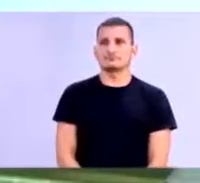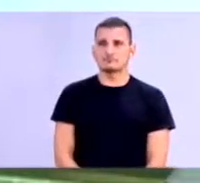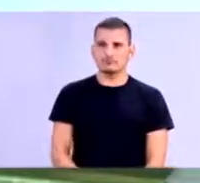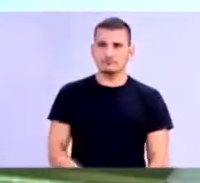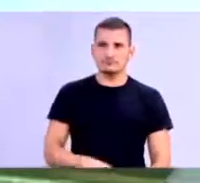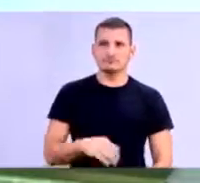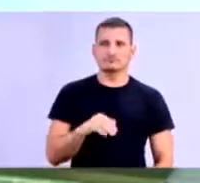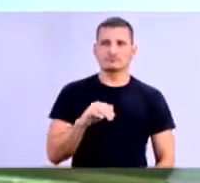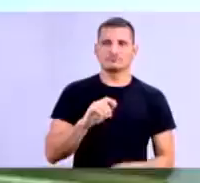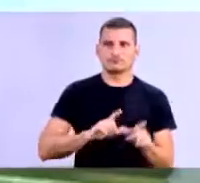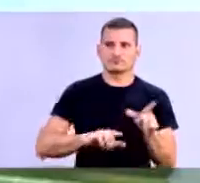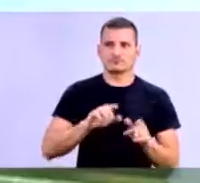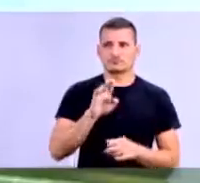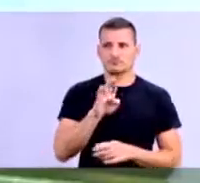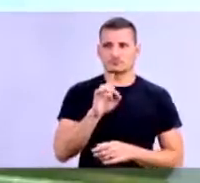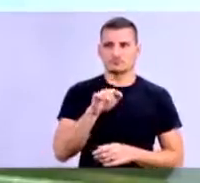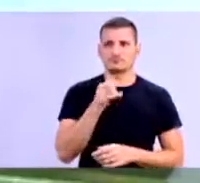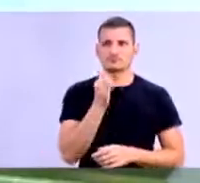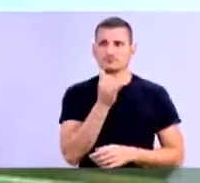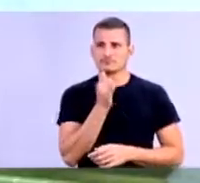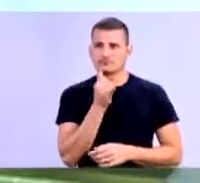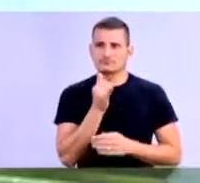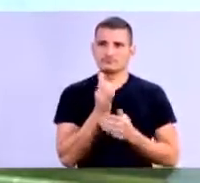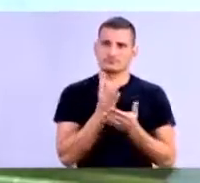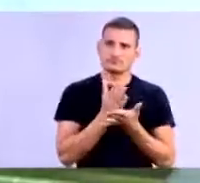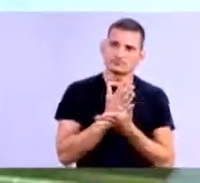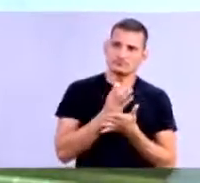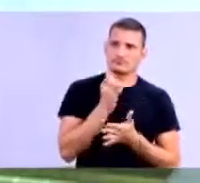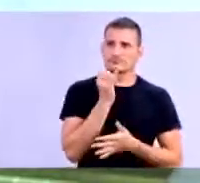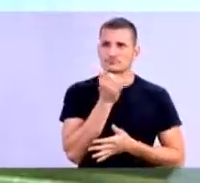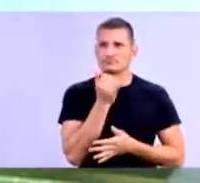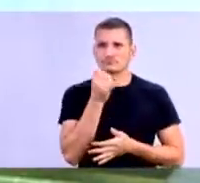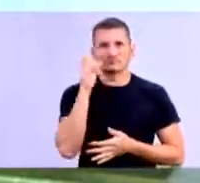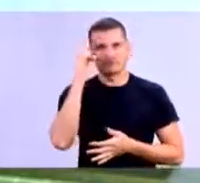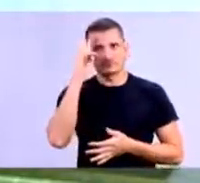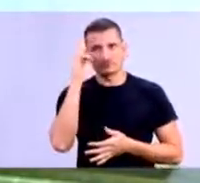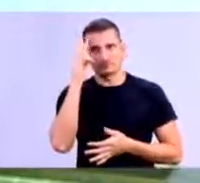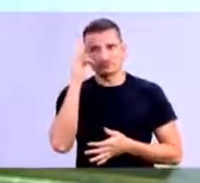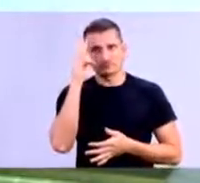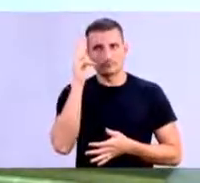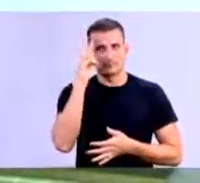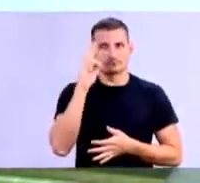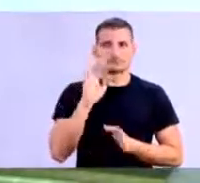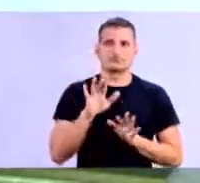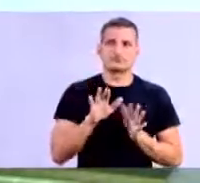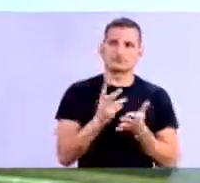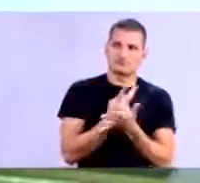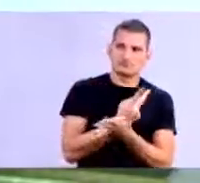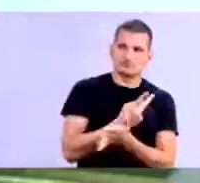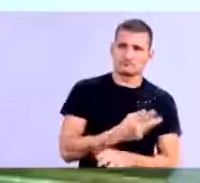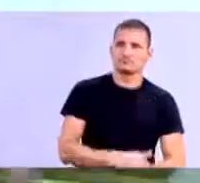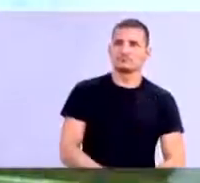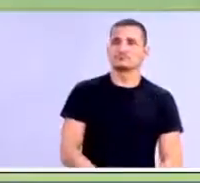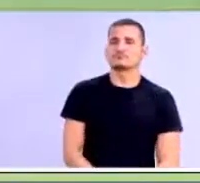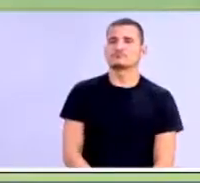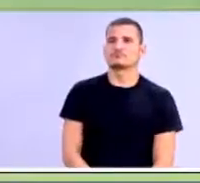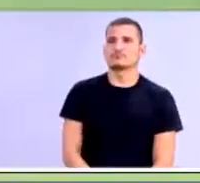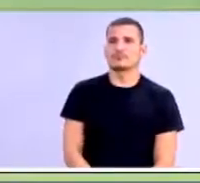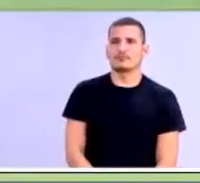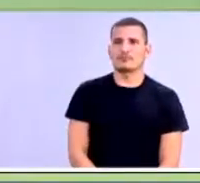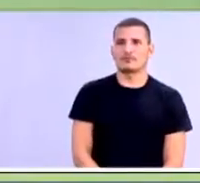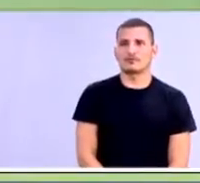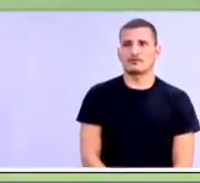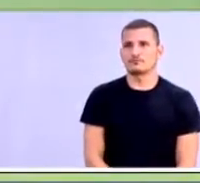B, então, no texto narrativo é contar algo, contar uma história, relatar sobre um determinado fato. Isso mesmo, obrigada